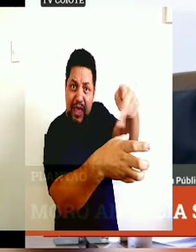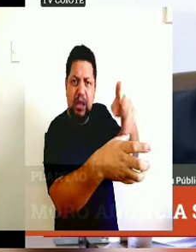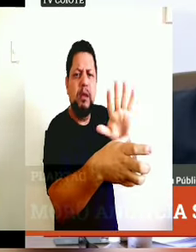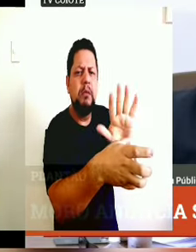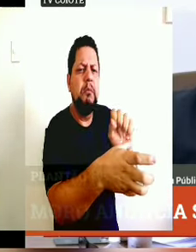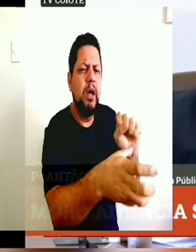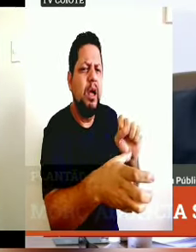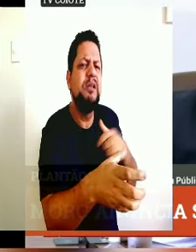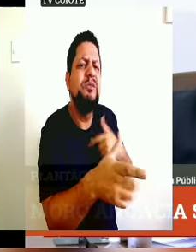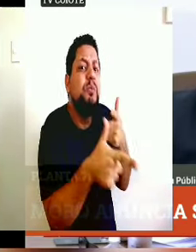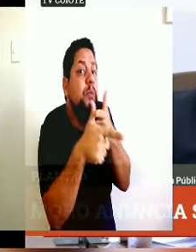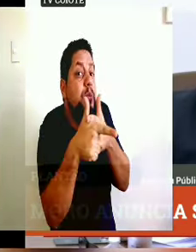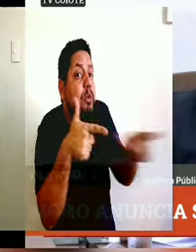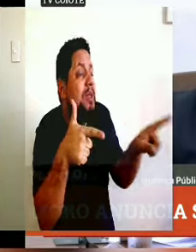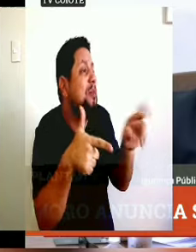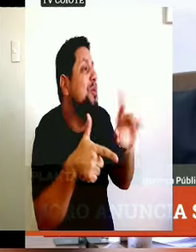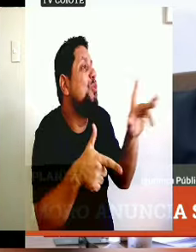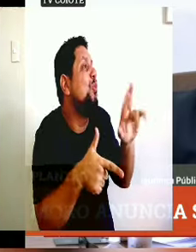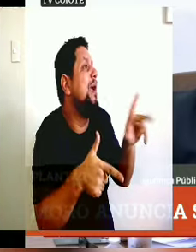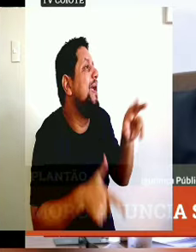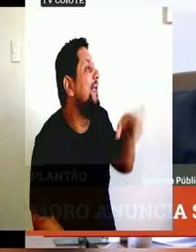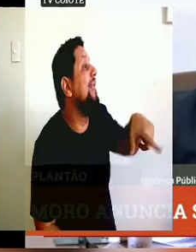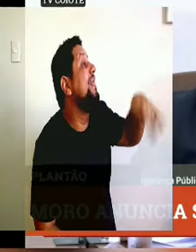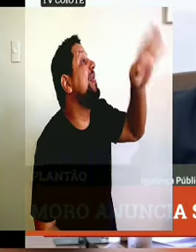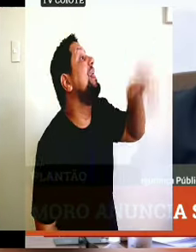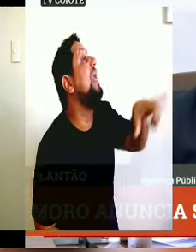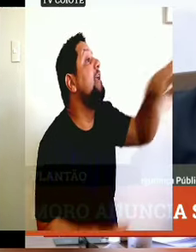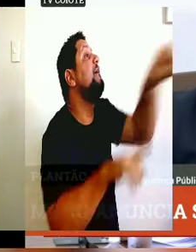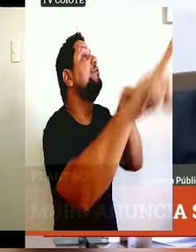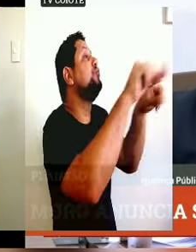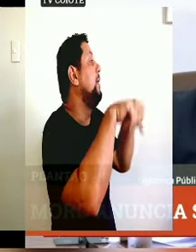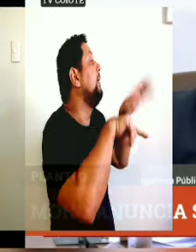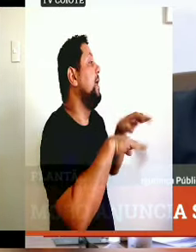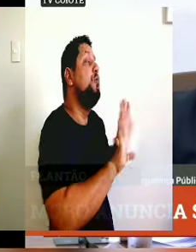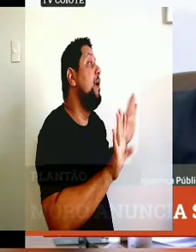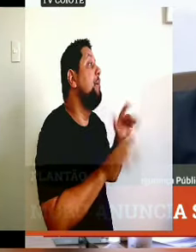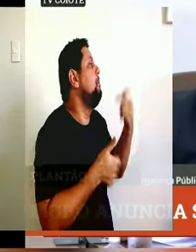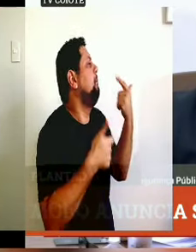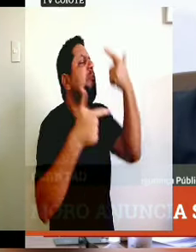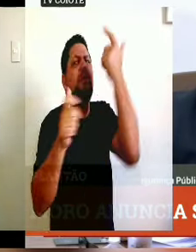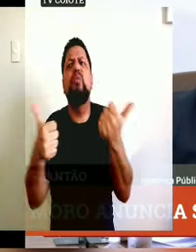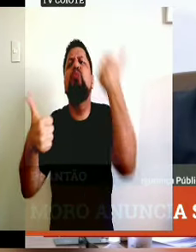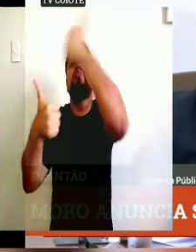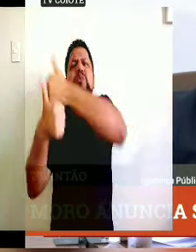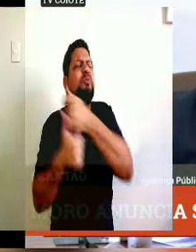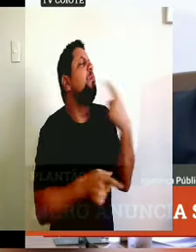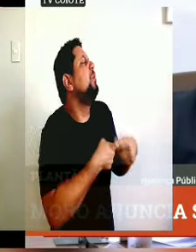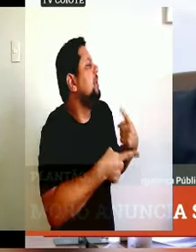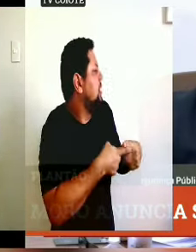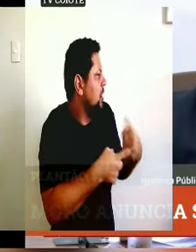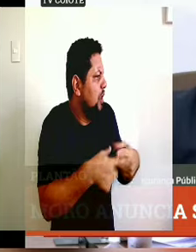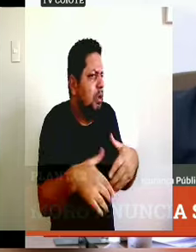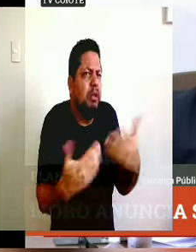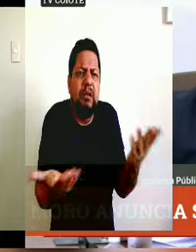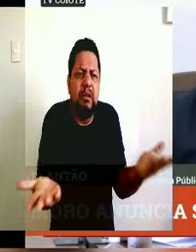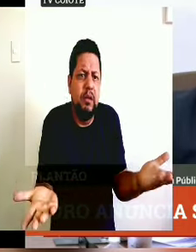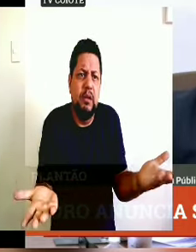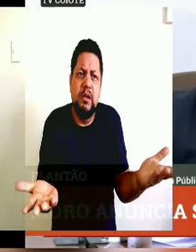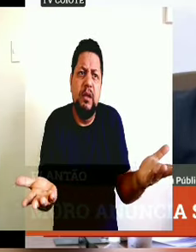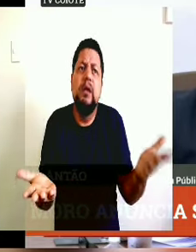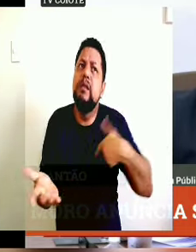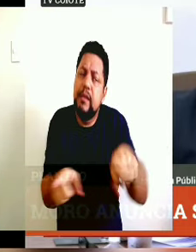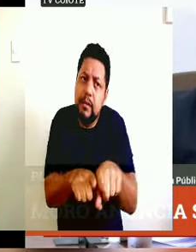não são tantos essa questão de quem colocar, o problema é por que trocar. Né? E permitir que